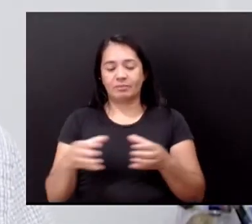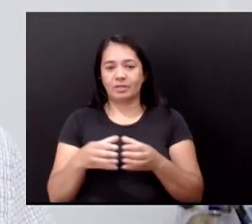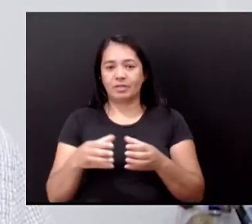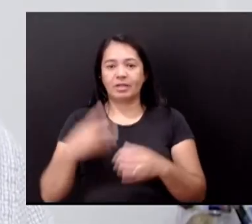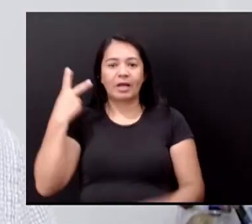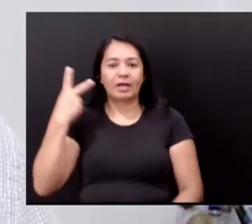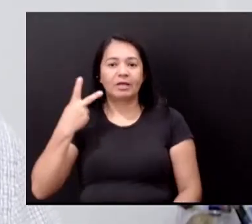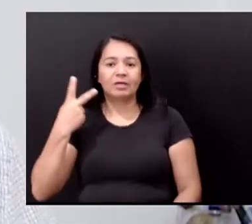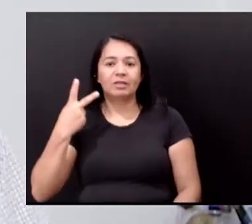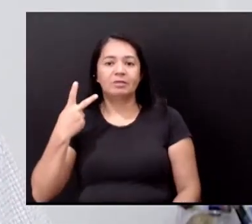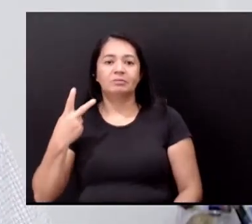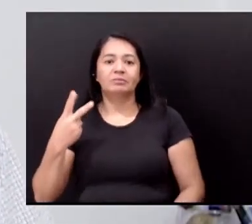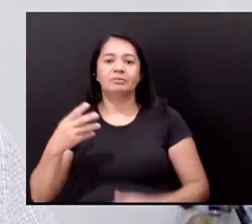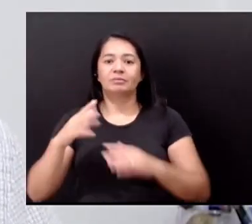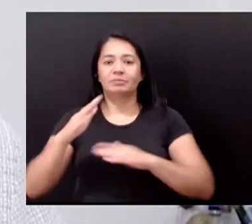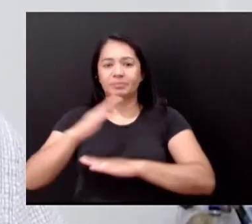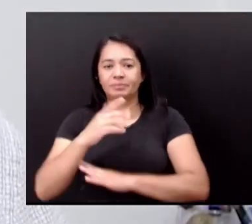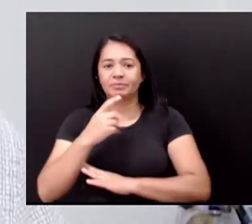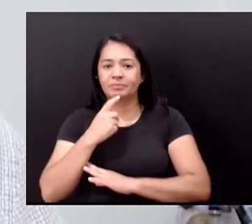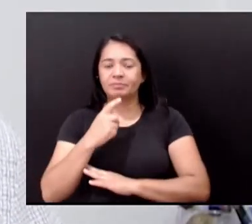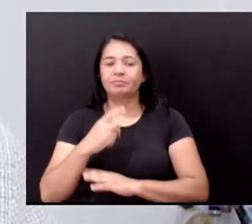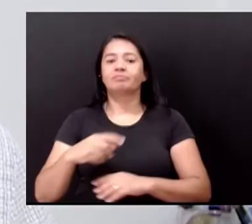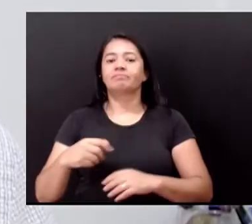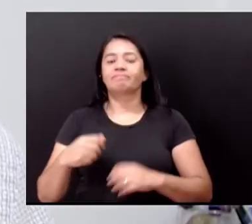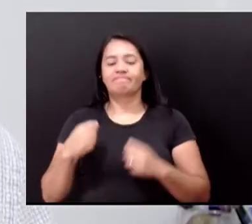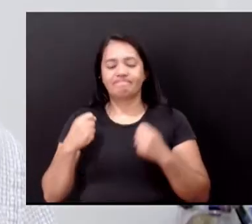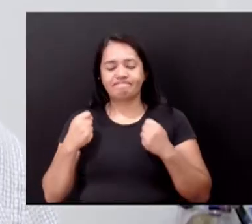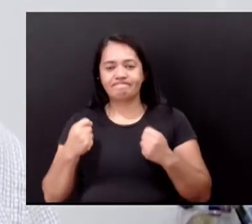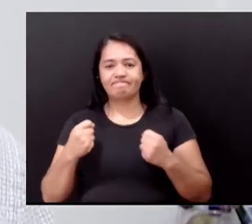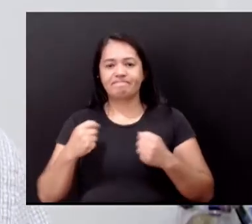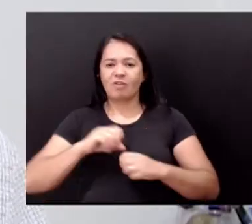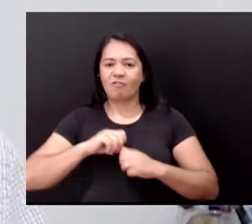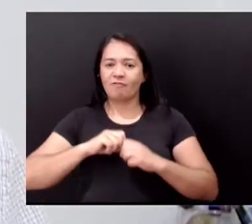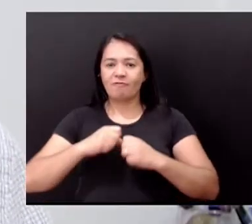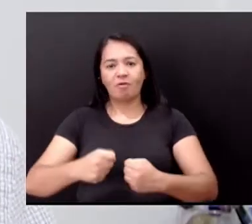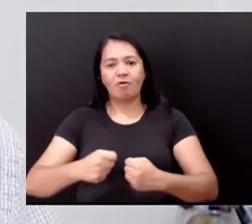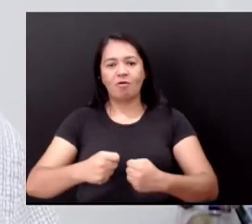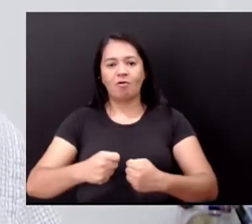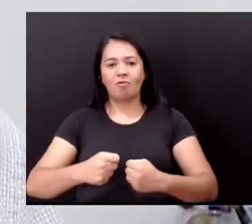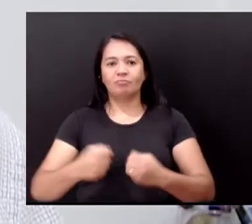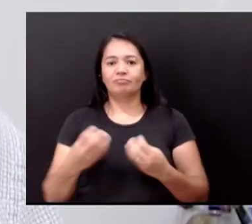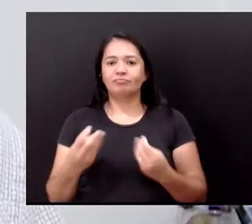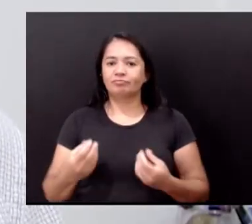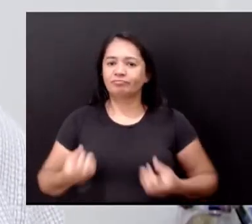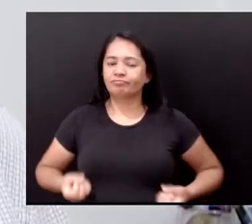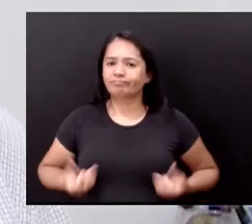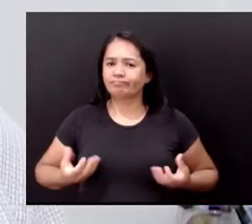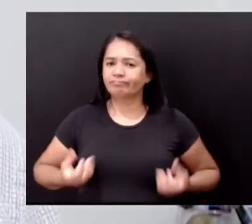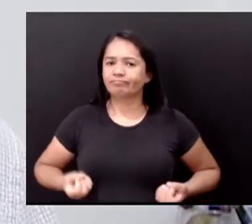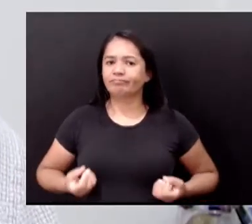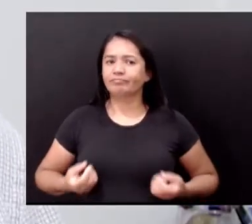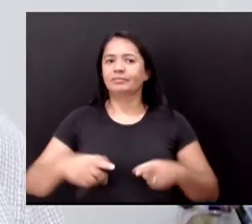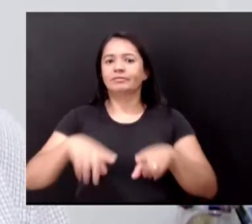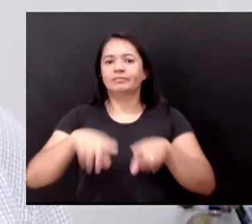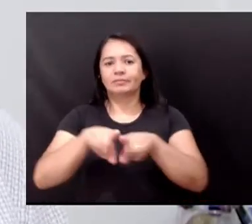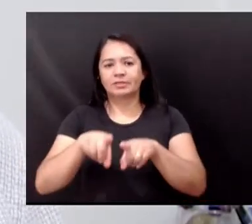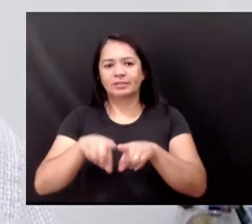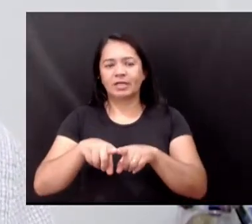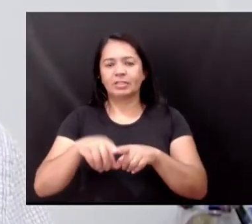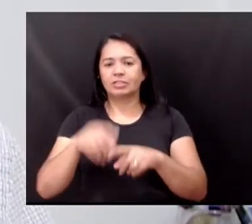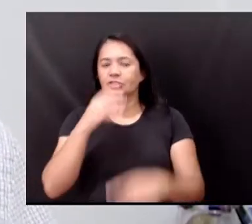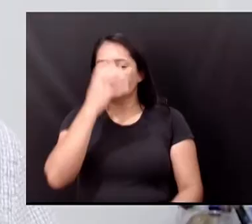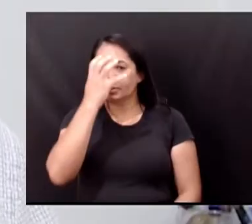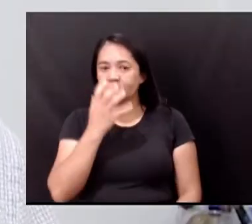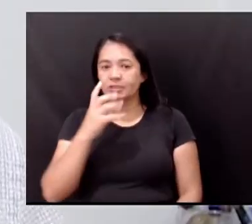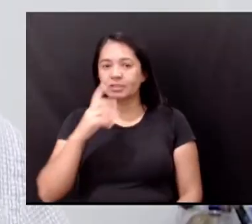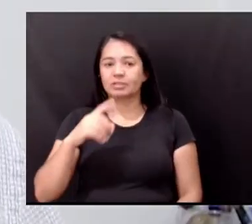com mão de ferro, com, assim, em termos de gasto, em termos de seriedade nas contas